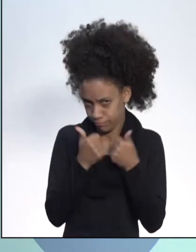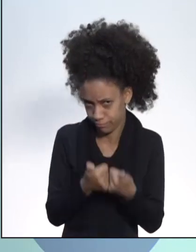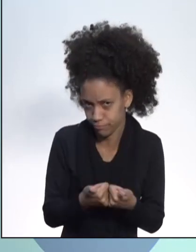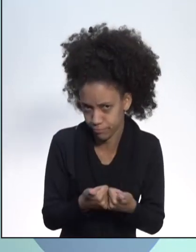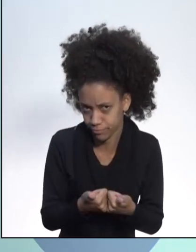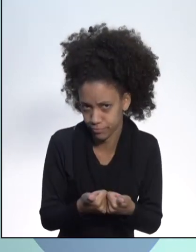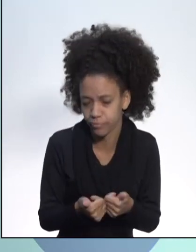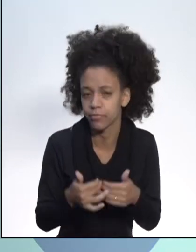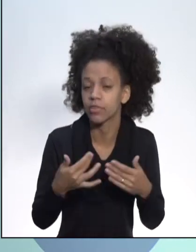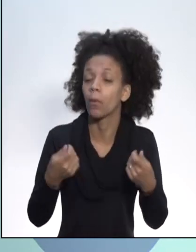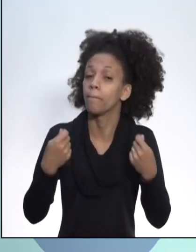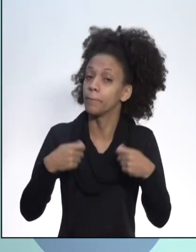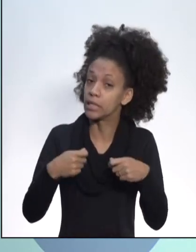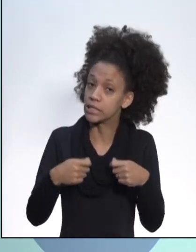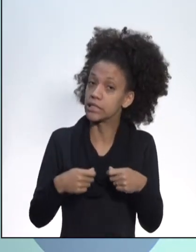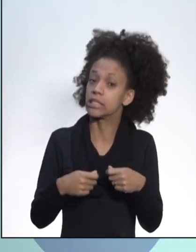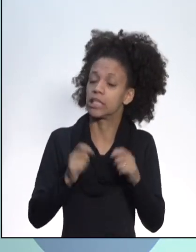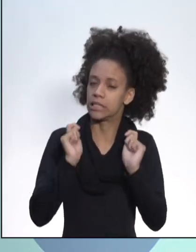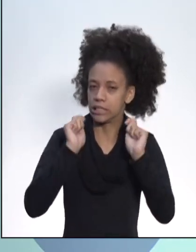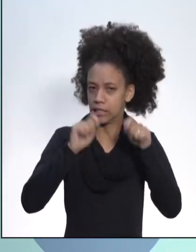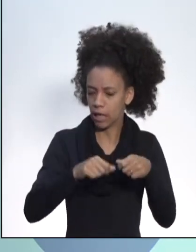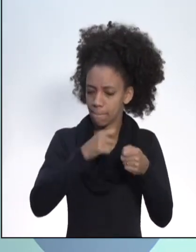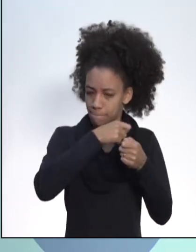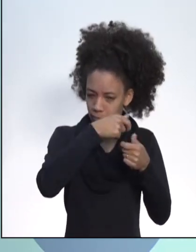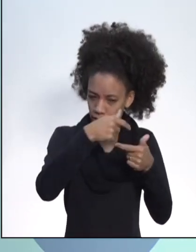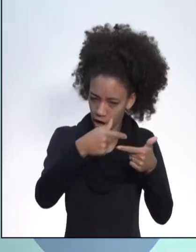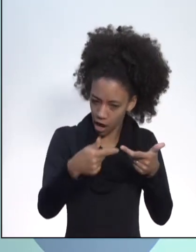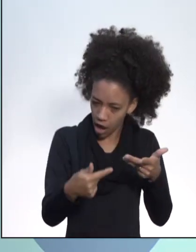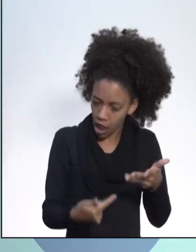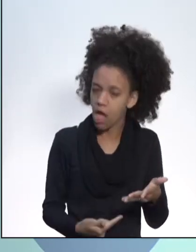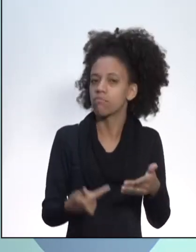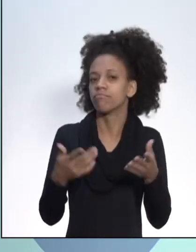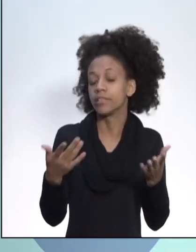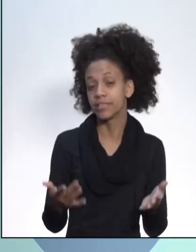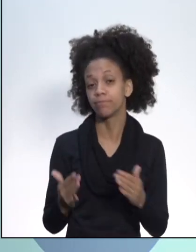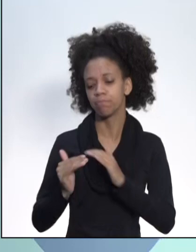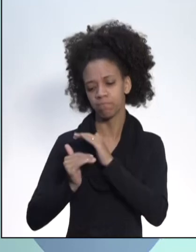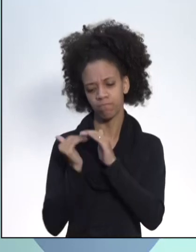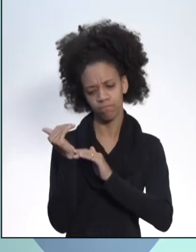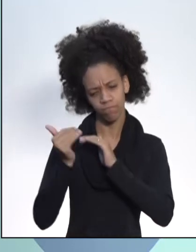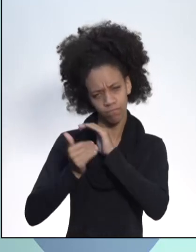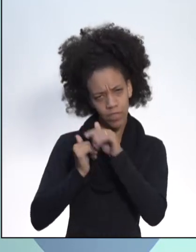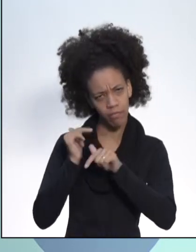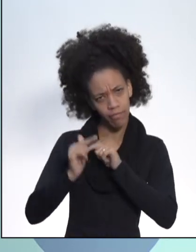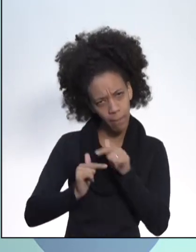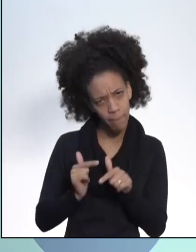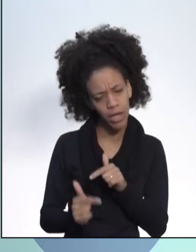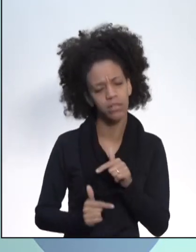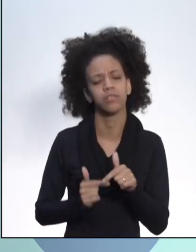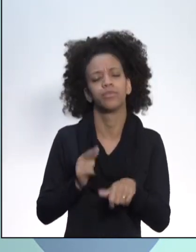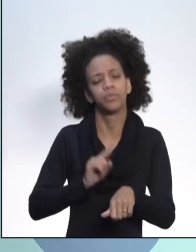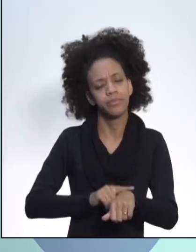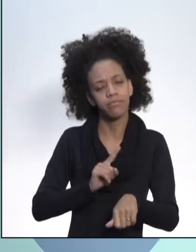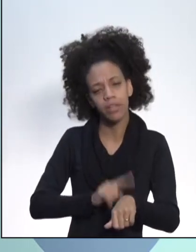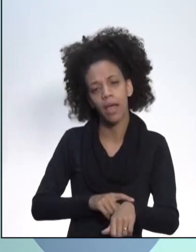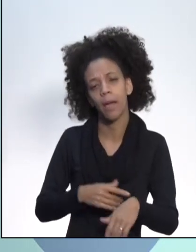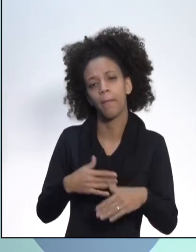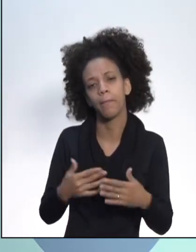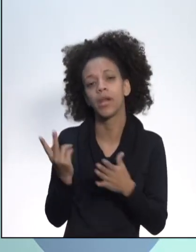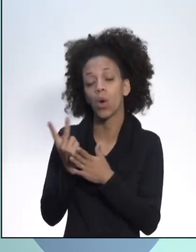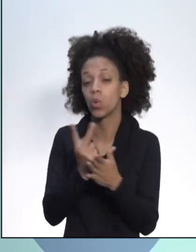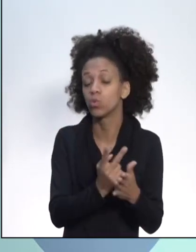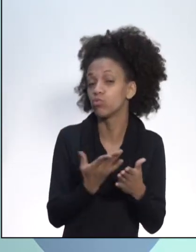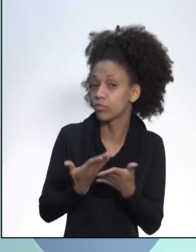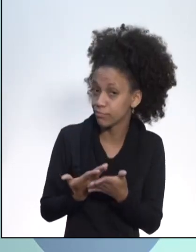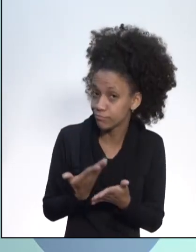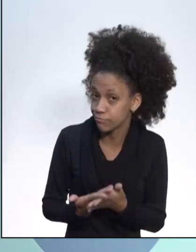gente precisa dessas competências e desenvolvendo ela ao longo do tempo para continuar esses